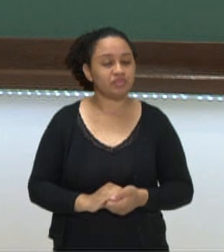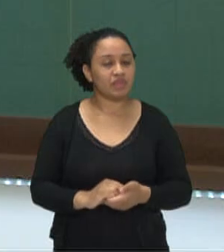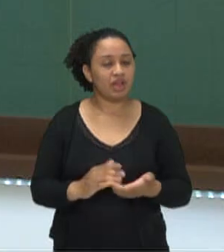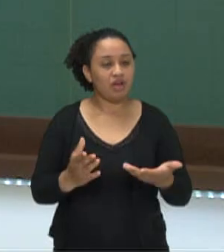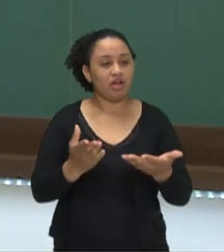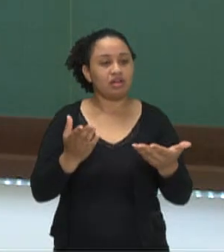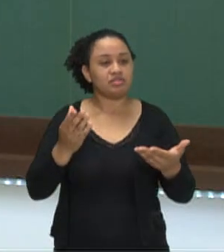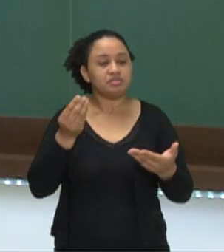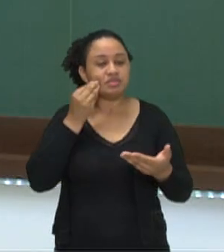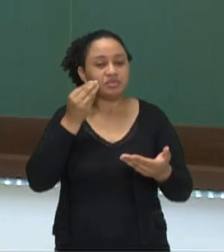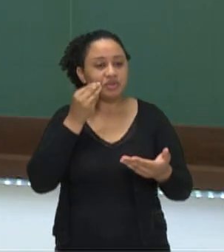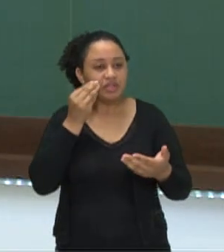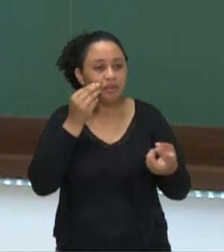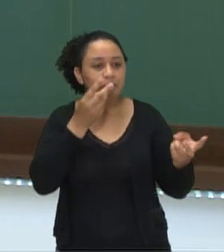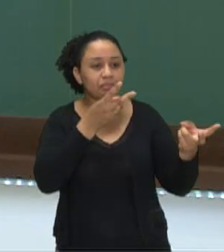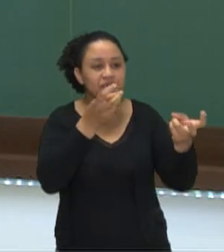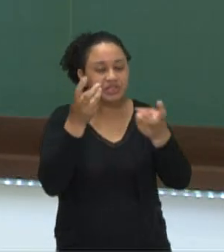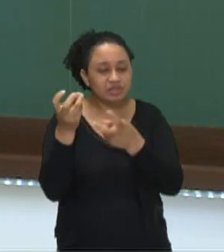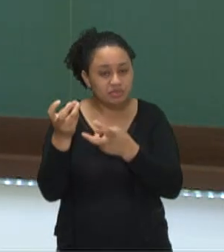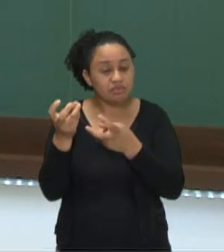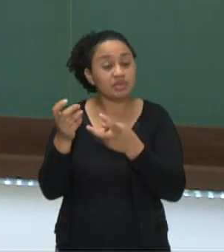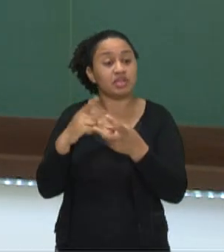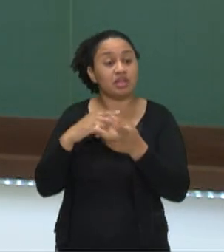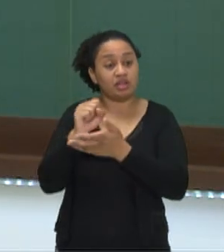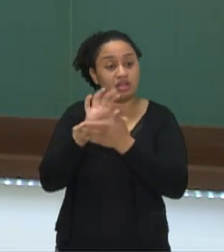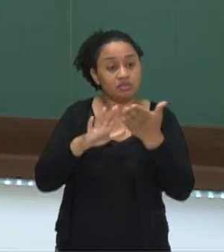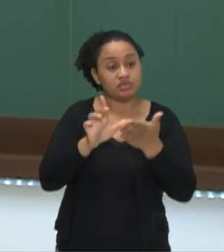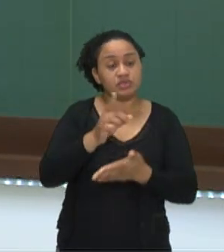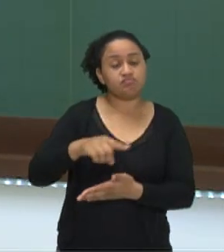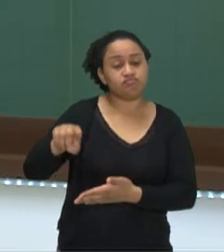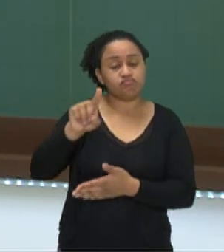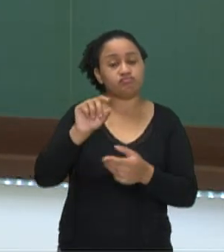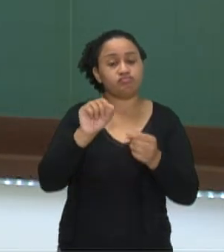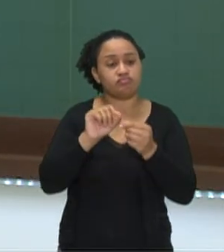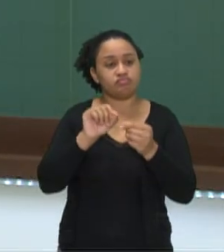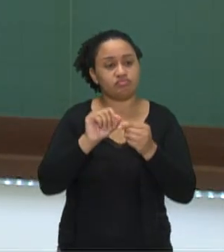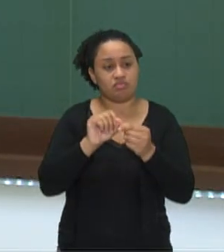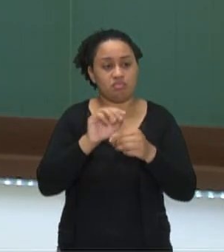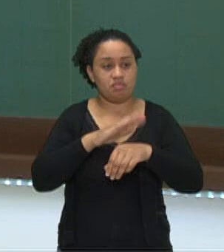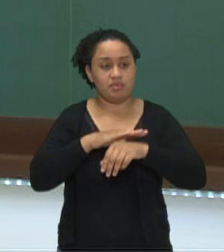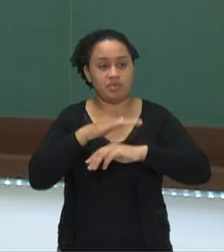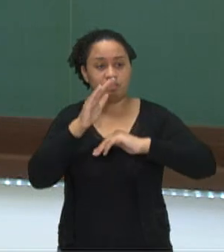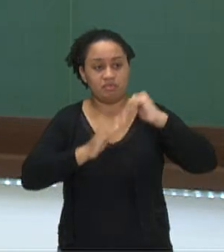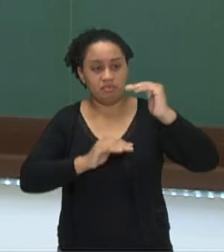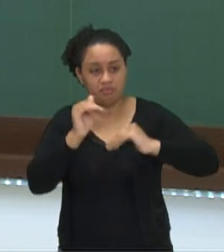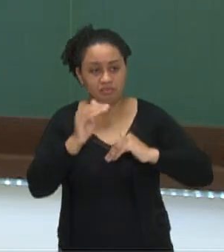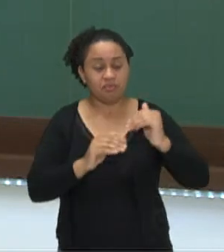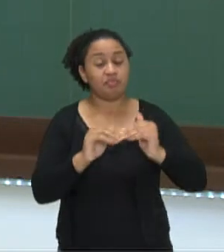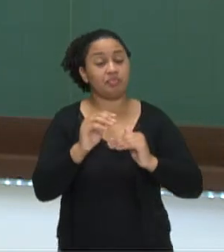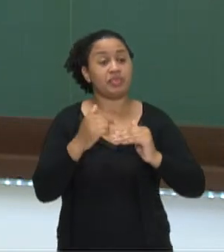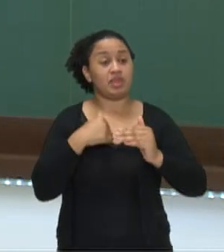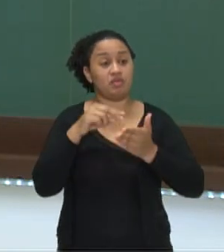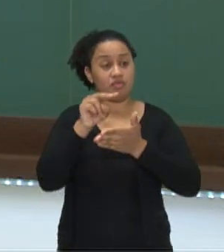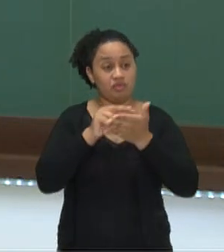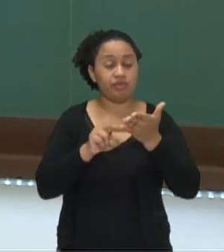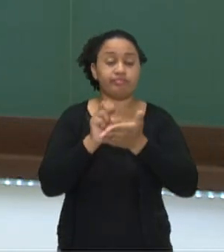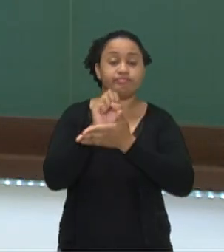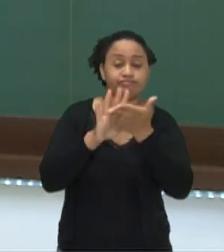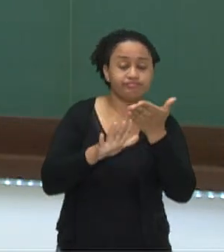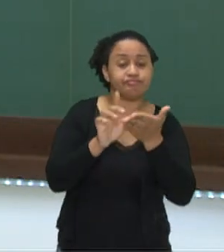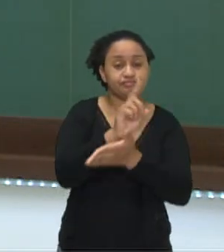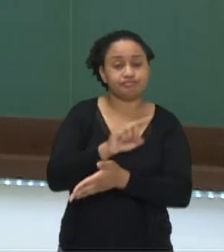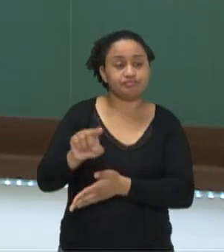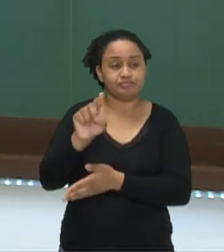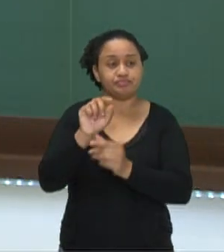então tentar reconhecer aqui. Temos uma atividade, tá? Um momento de praticar aí. Vou ler o exercício aqui